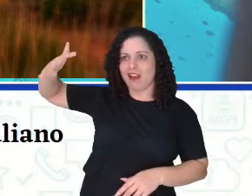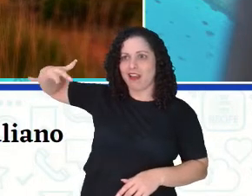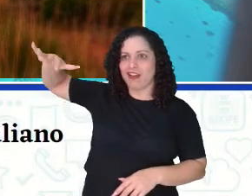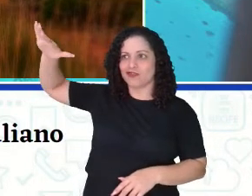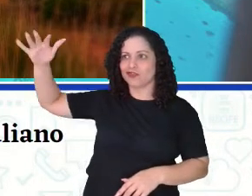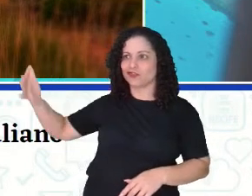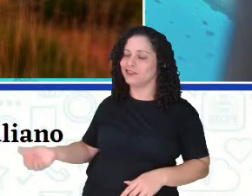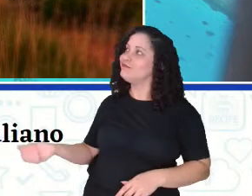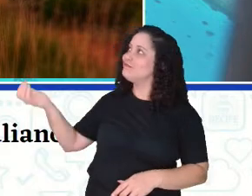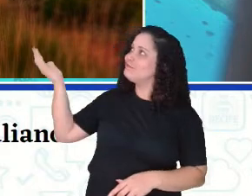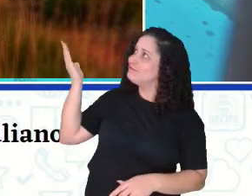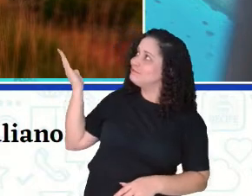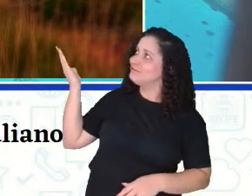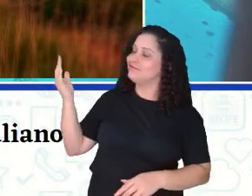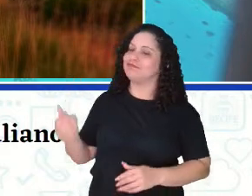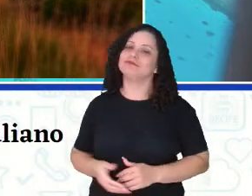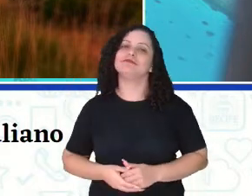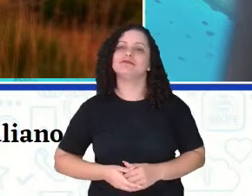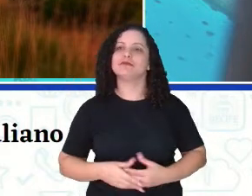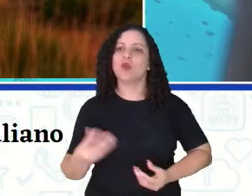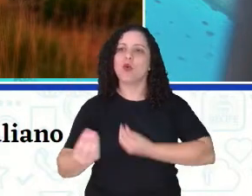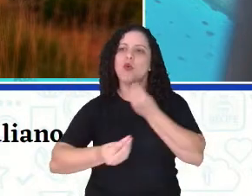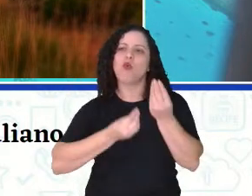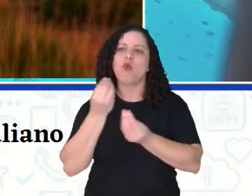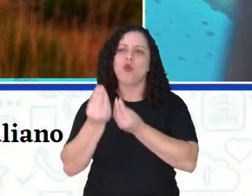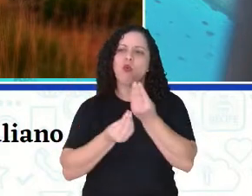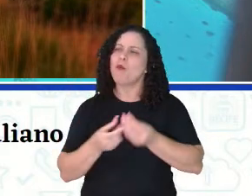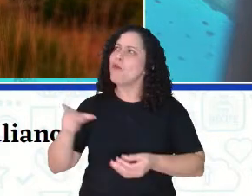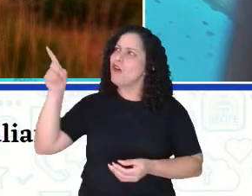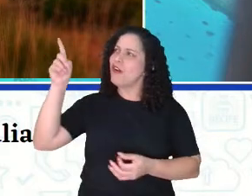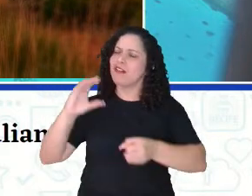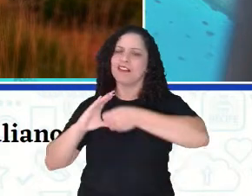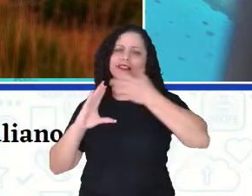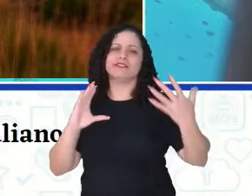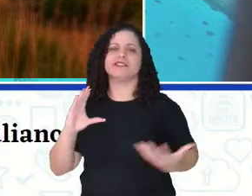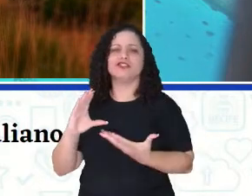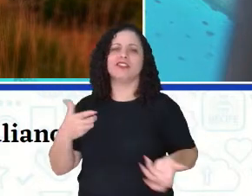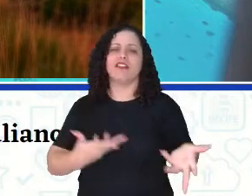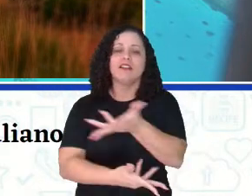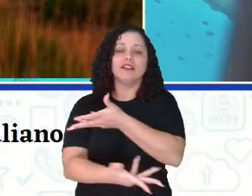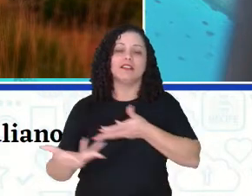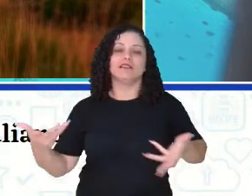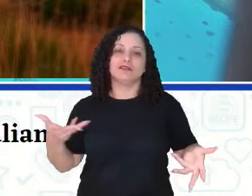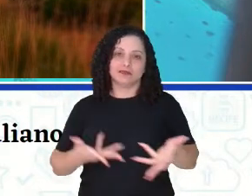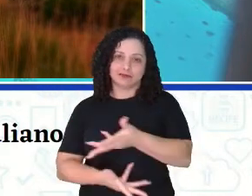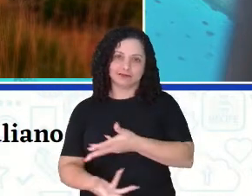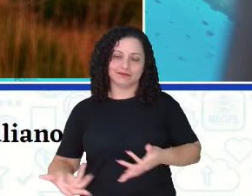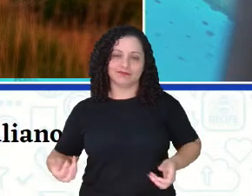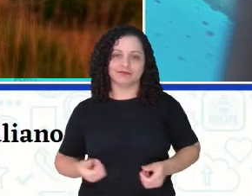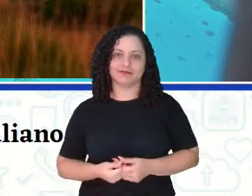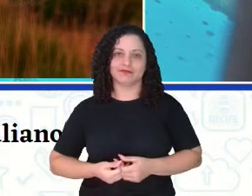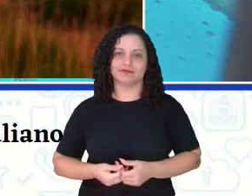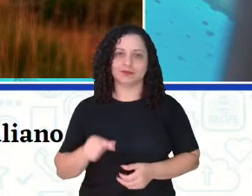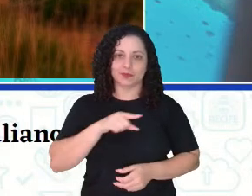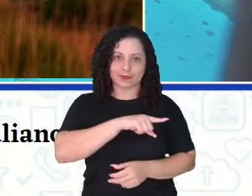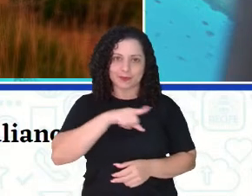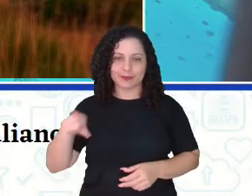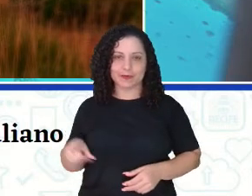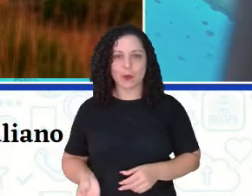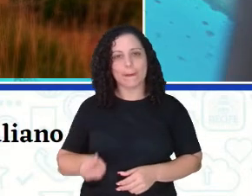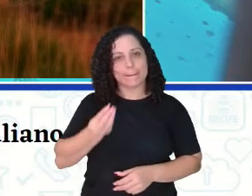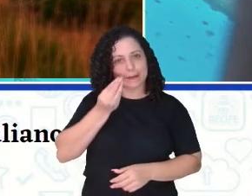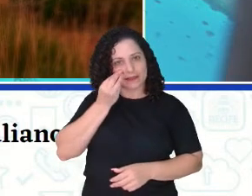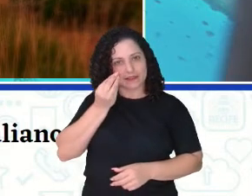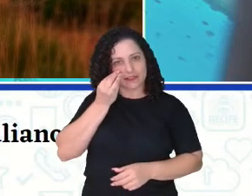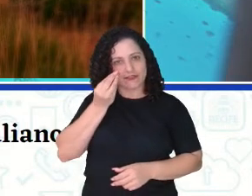ela se relaciona a essa característica, né? Então, vocês observem aqui,